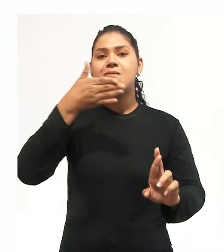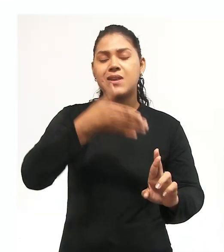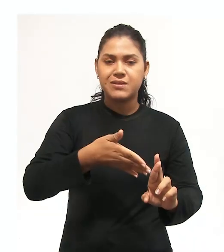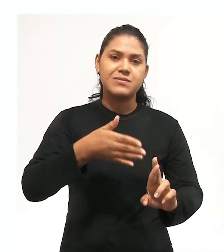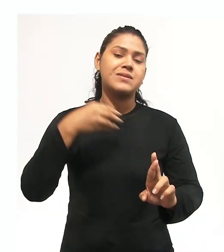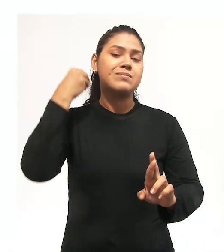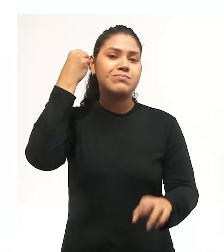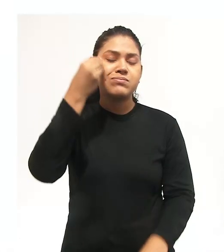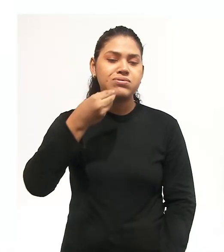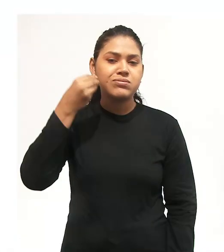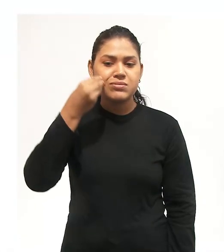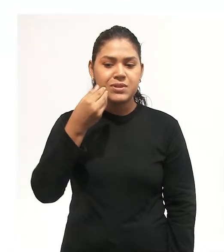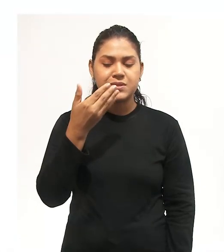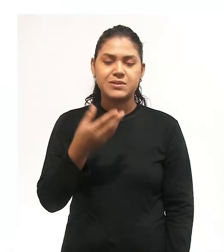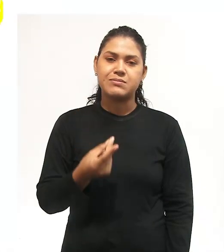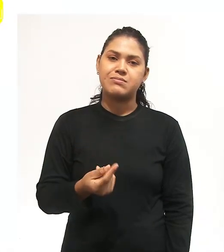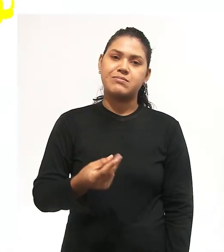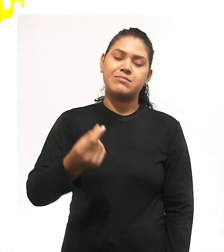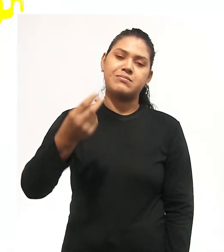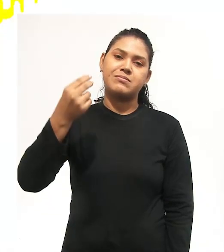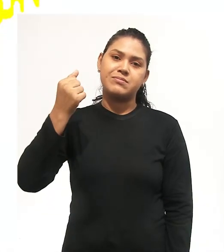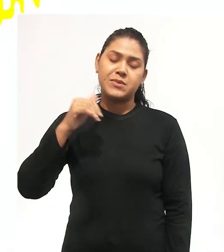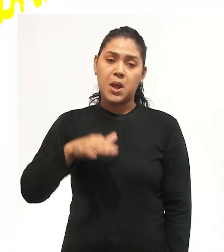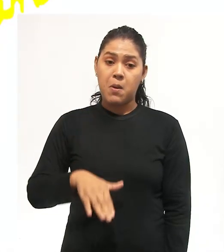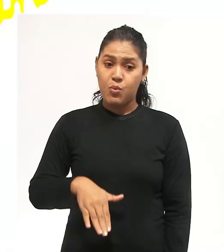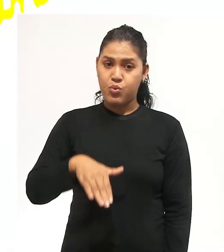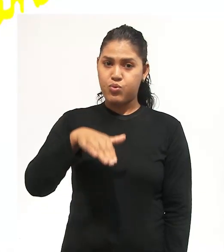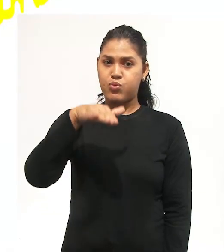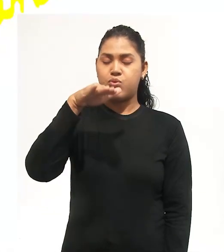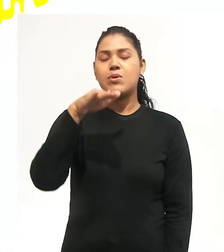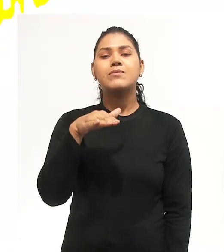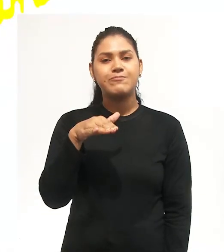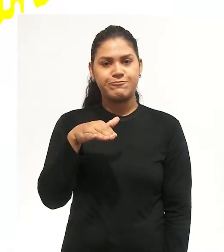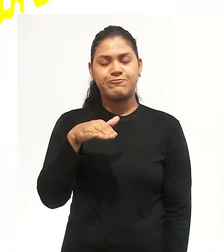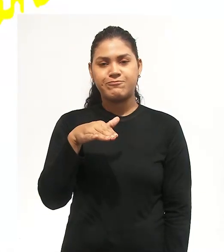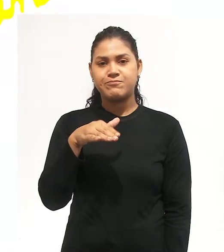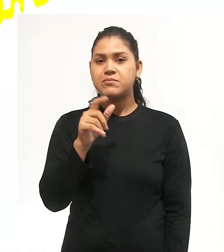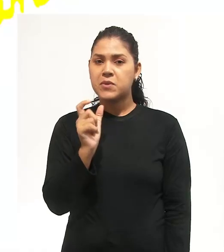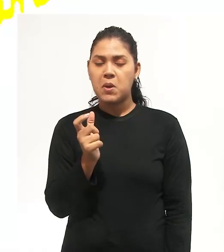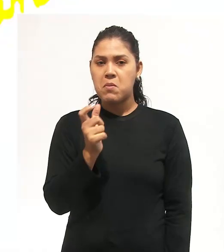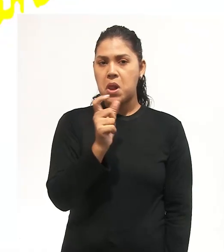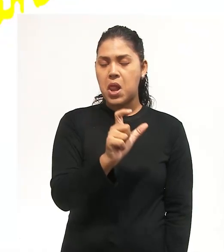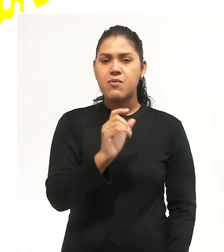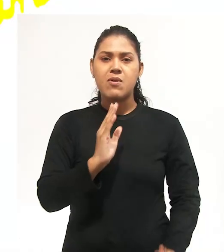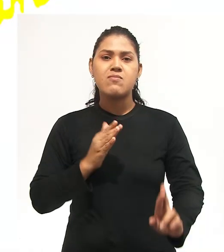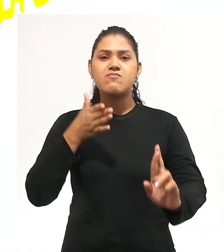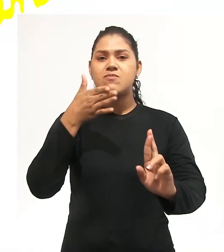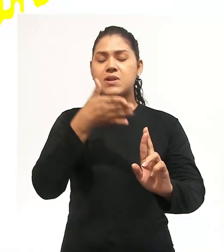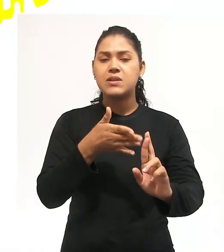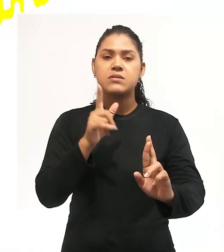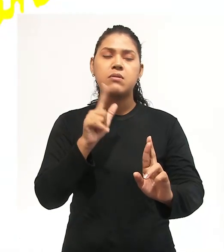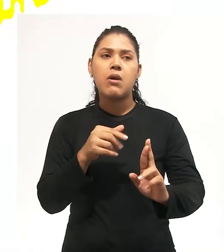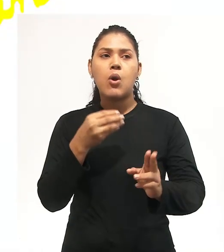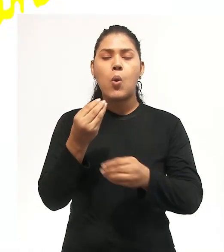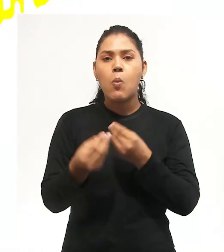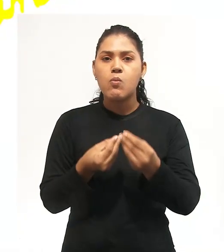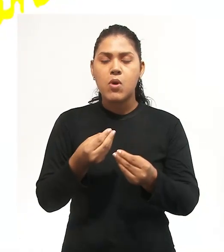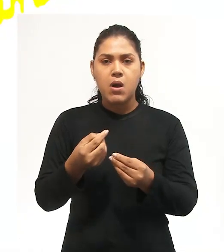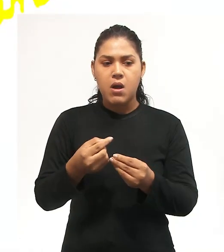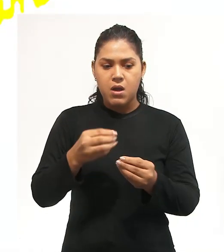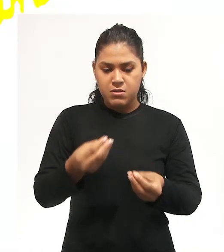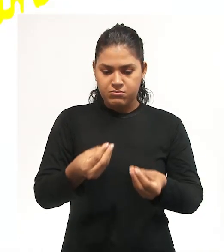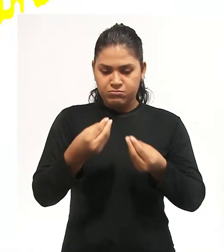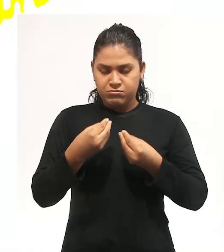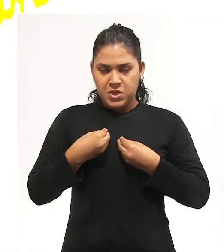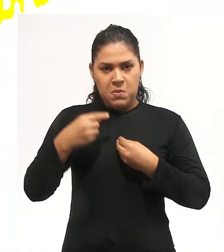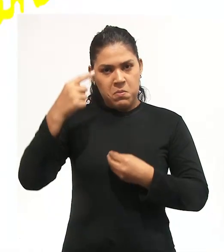de referências. As referências, minha gente, elas transformam, né,